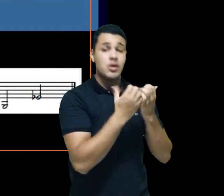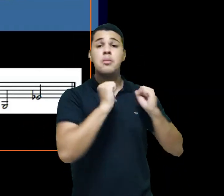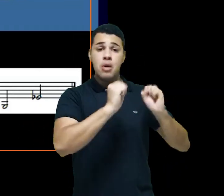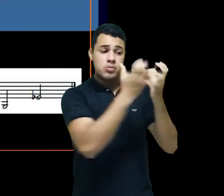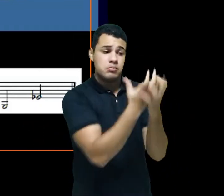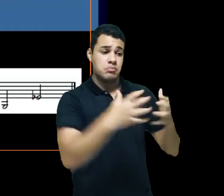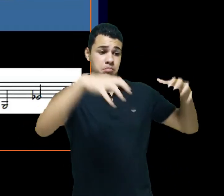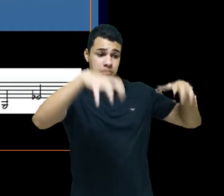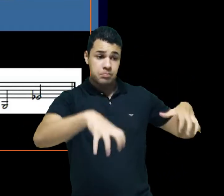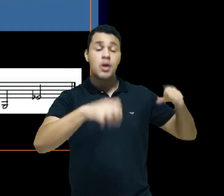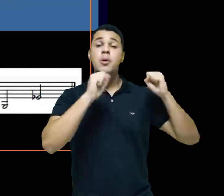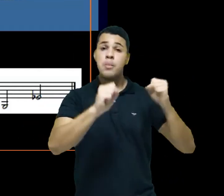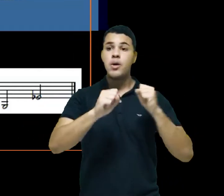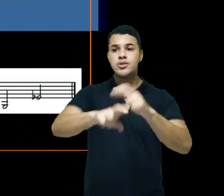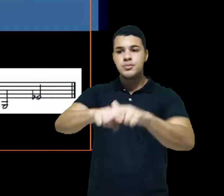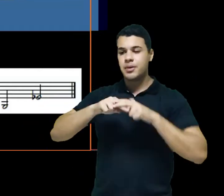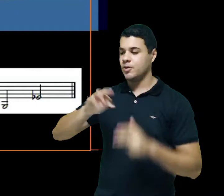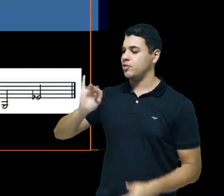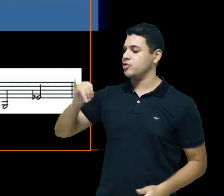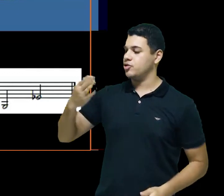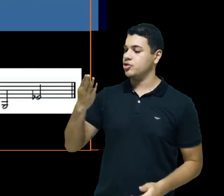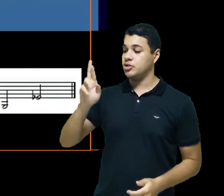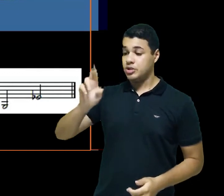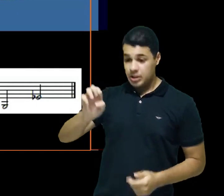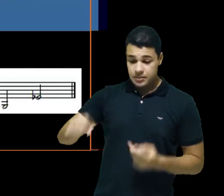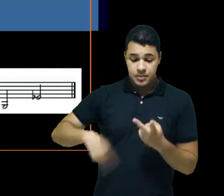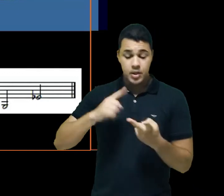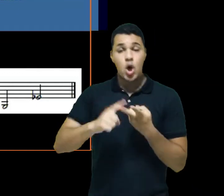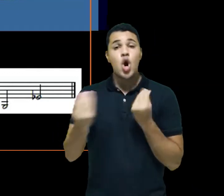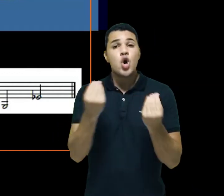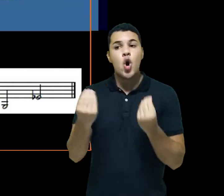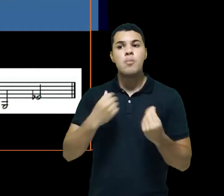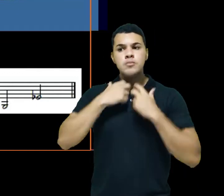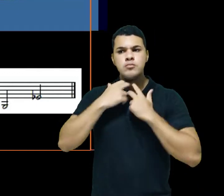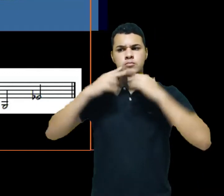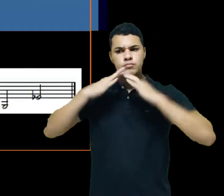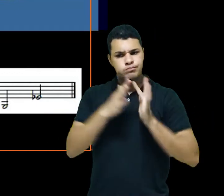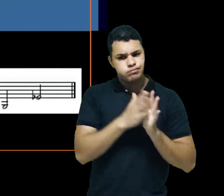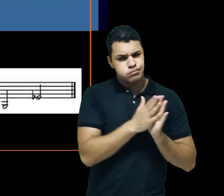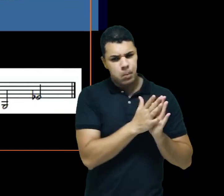ser feita através do timbre, da